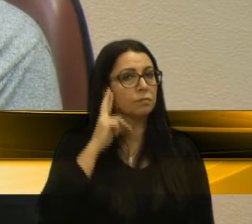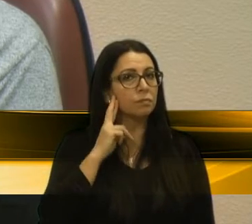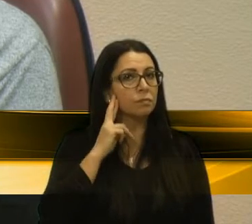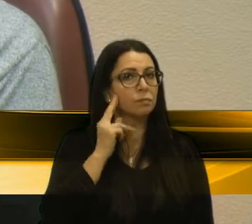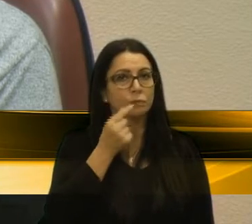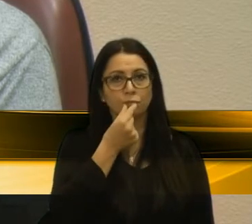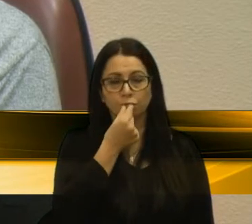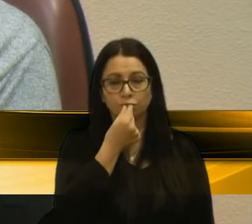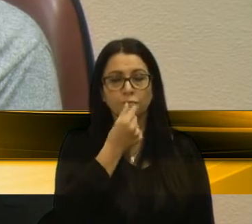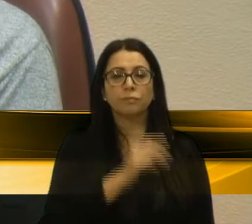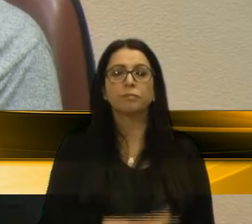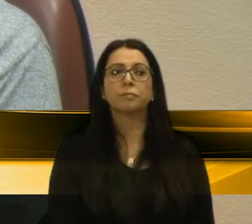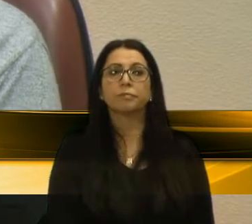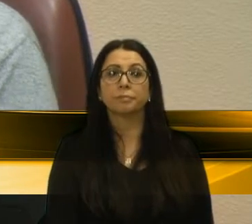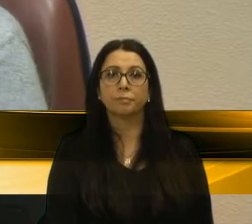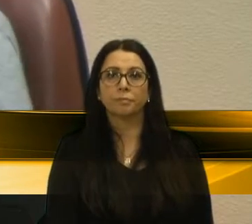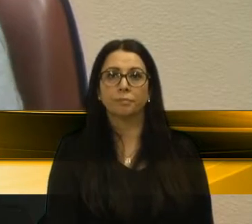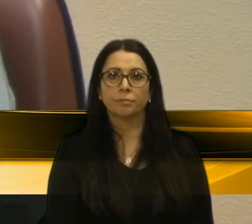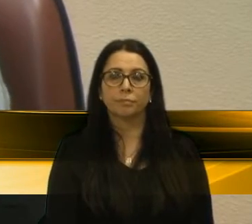Rodrigo Beltrão.